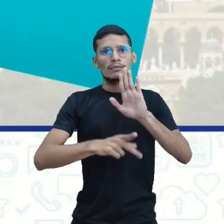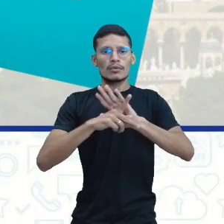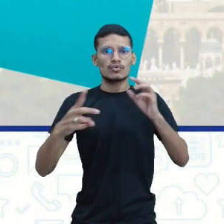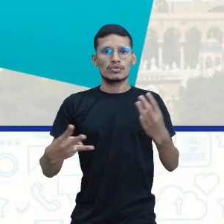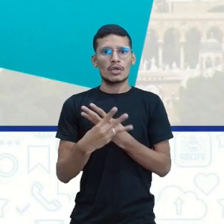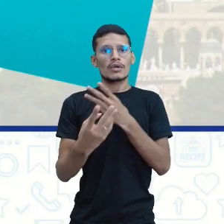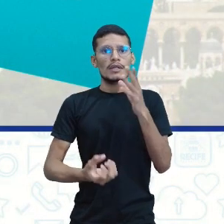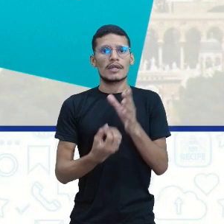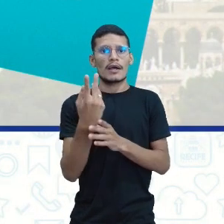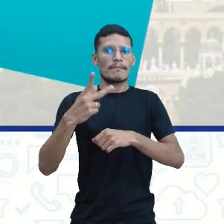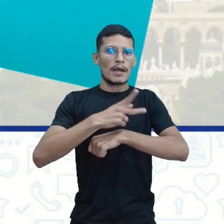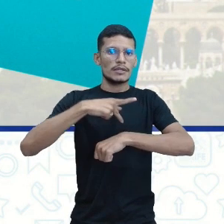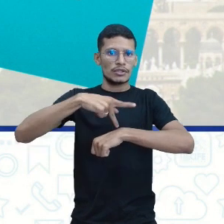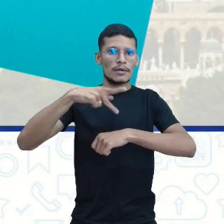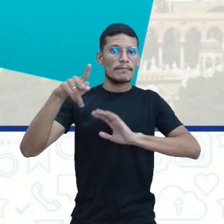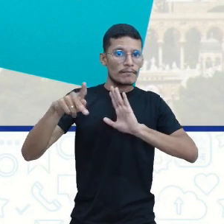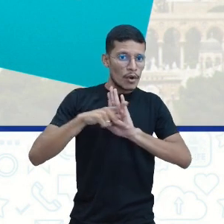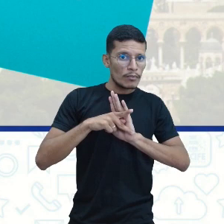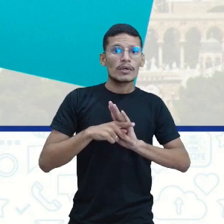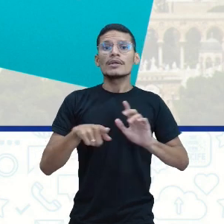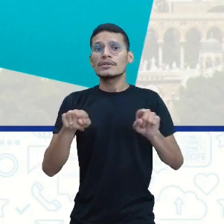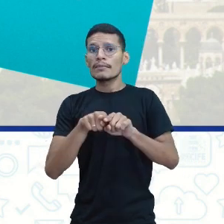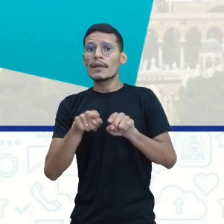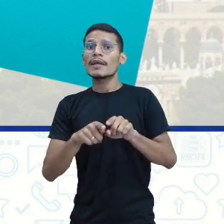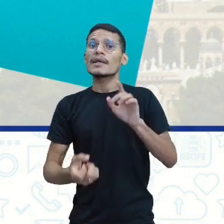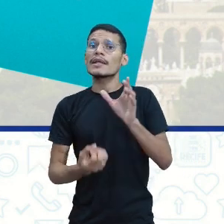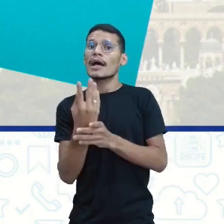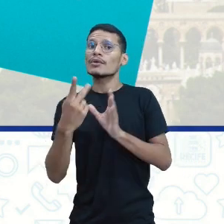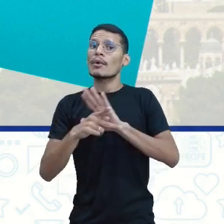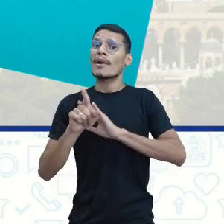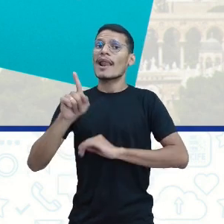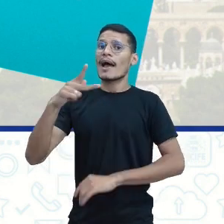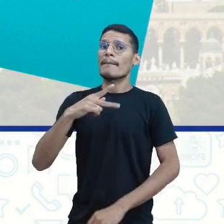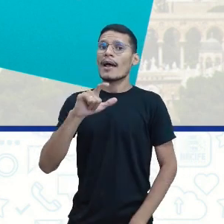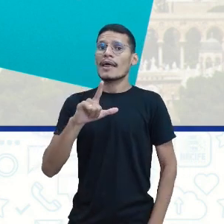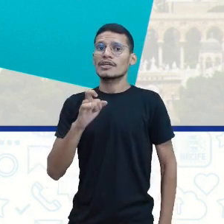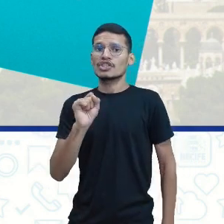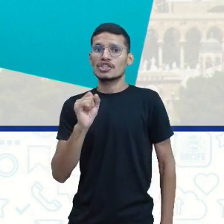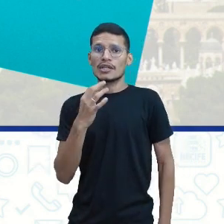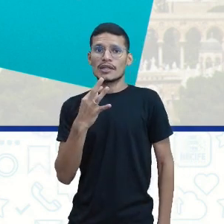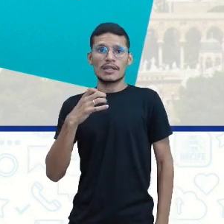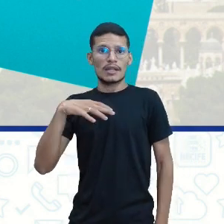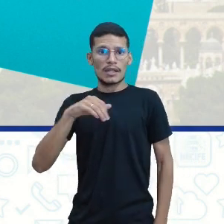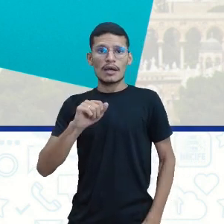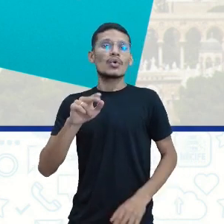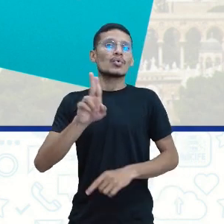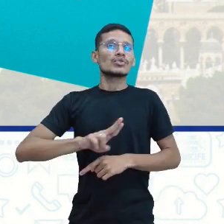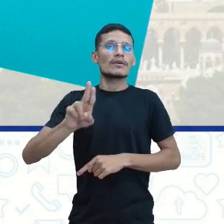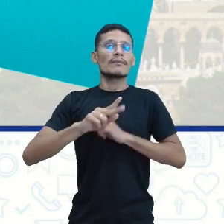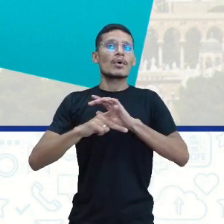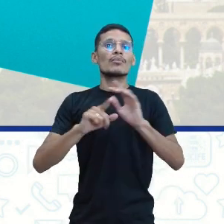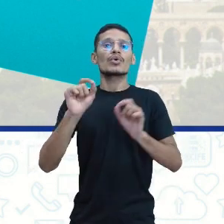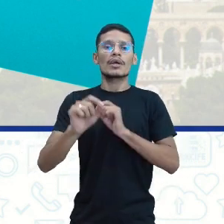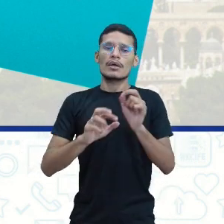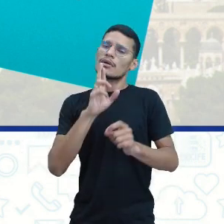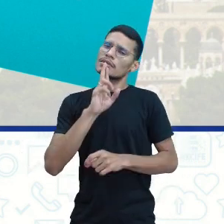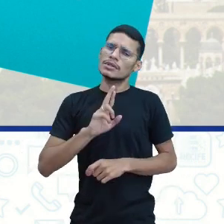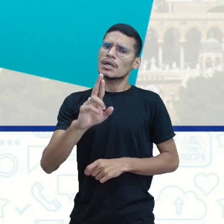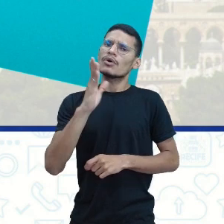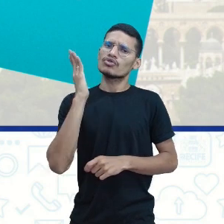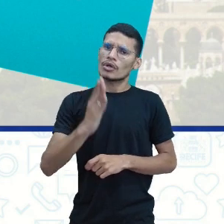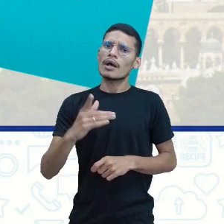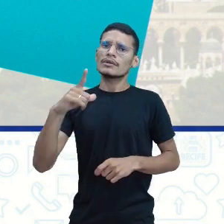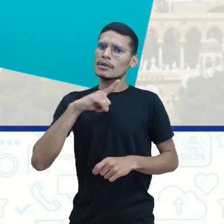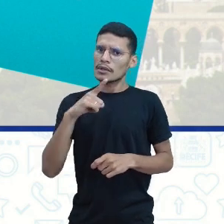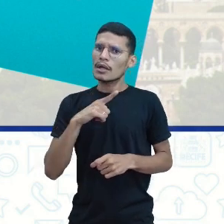muitos deles defendiam que o Estado fosse criado lá na Palestina. Por quê? Porque utilizava toda uma argumentação religiosa de que